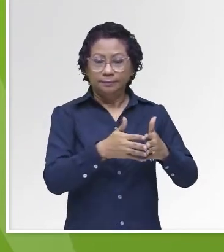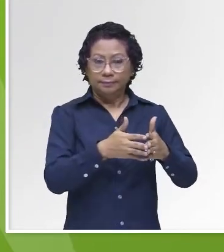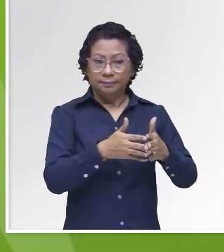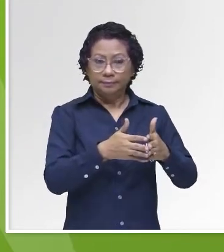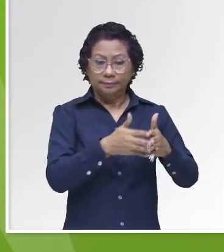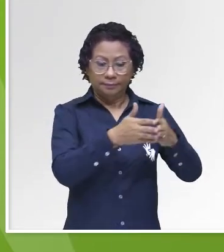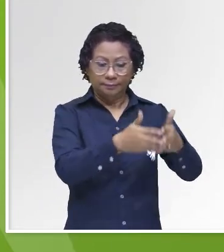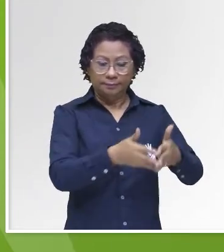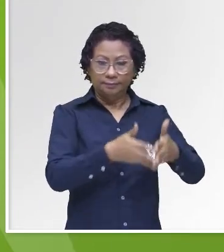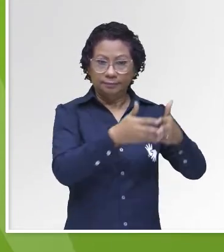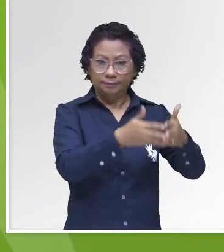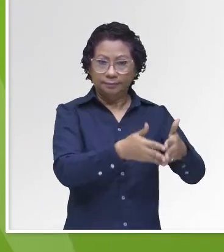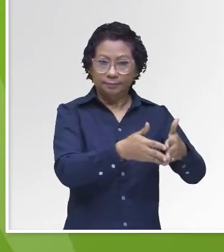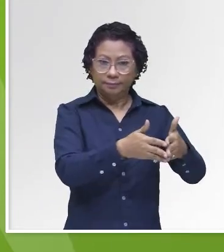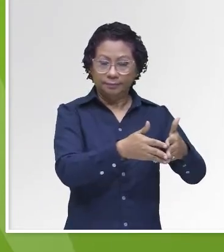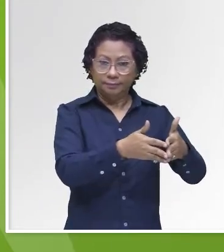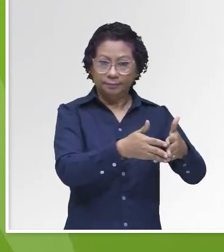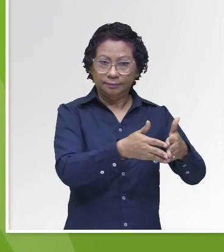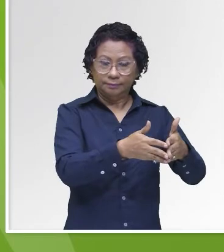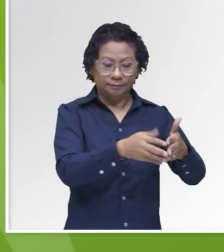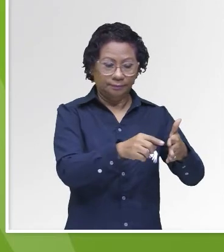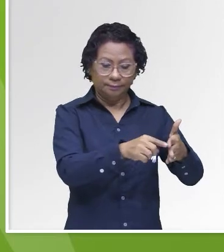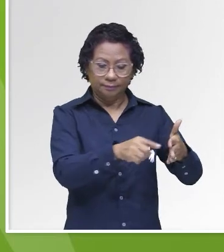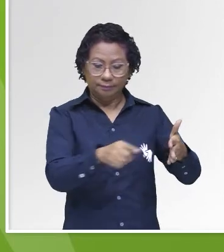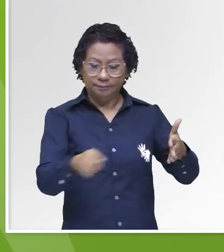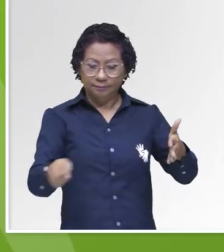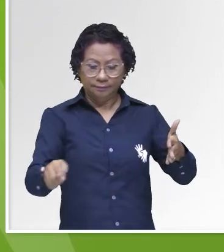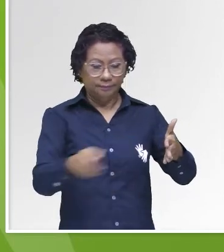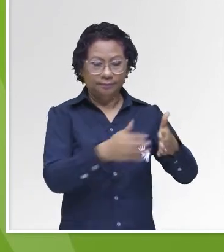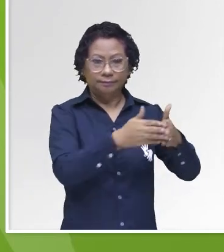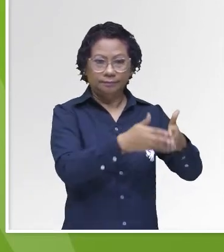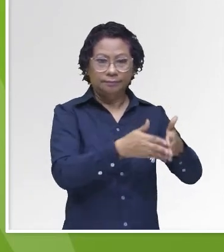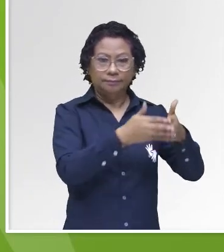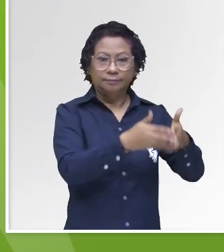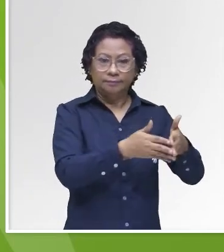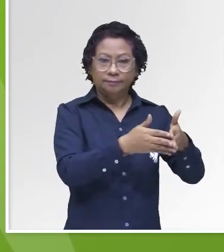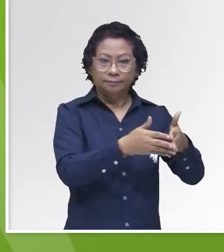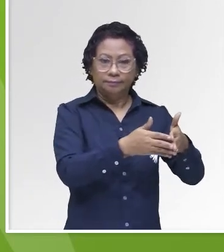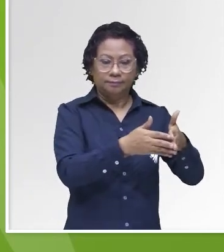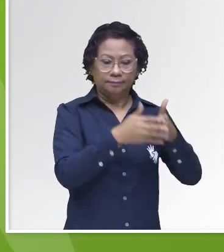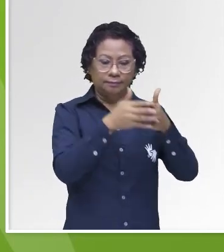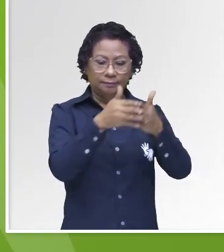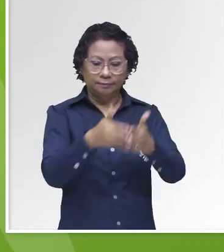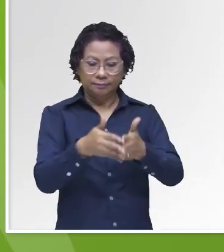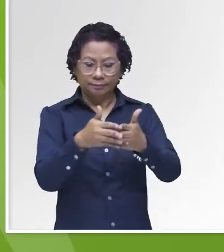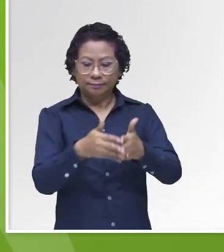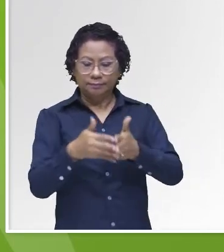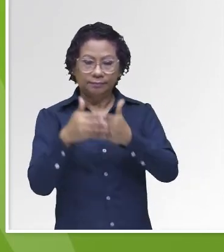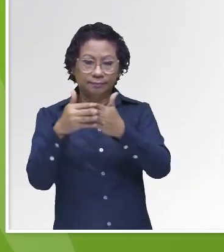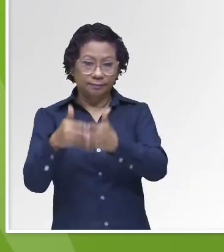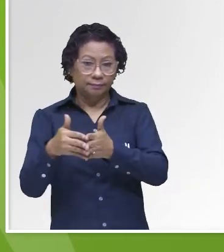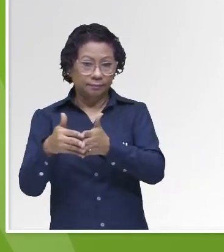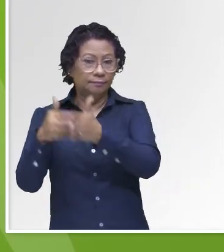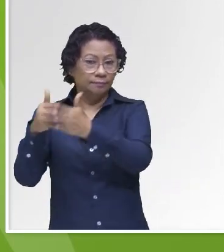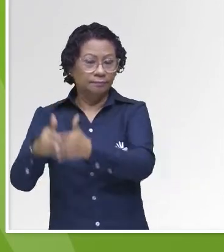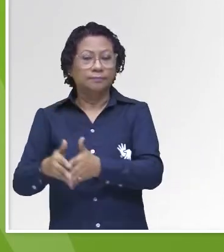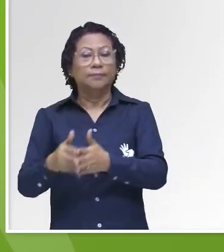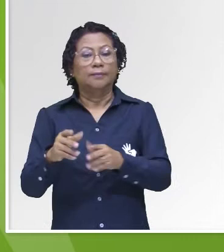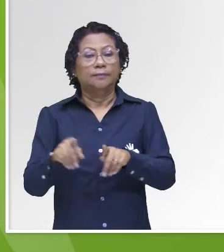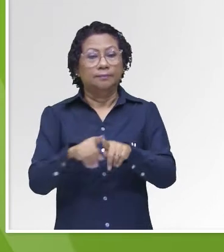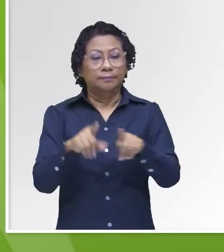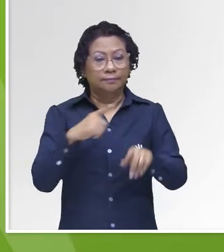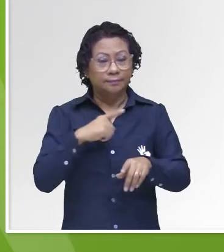rio, certo? Quando eu tenho uma canoa atravessando o rio, olha, eu tenho a correnteza apontando